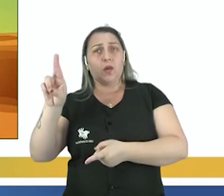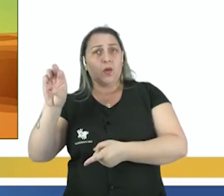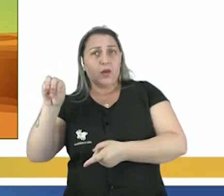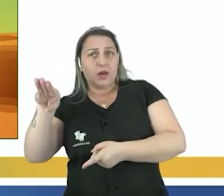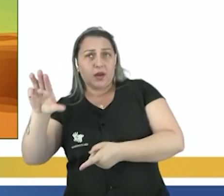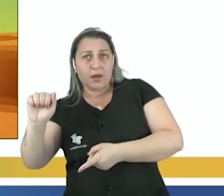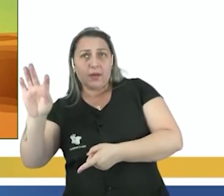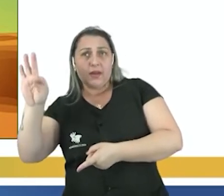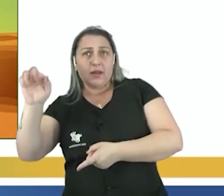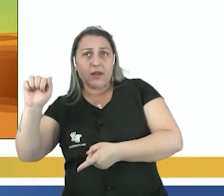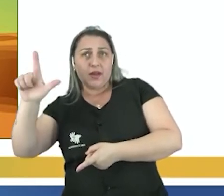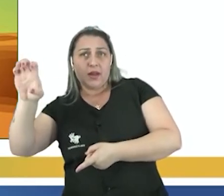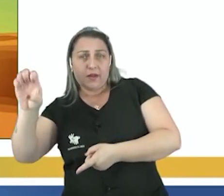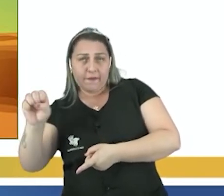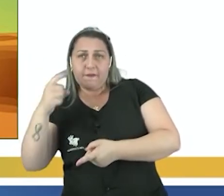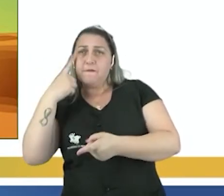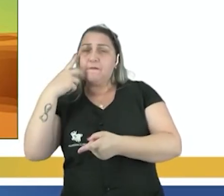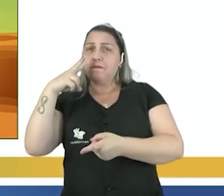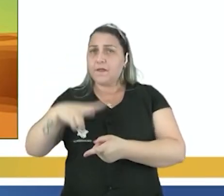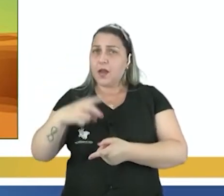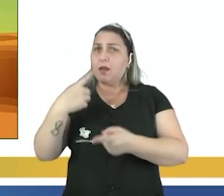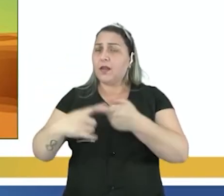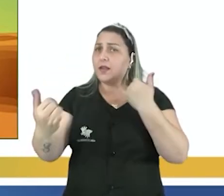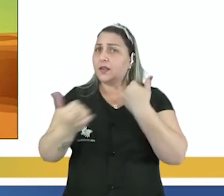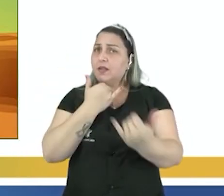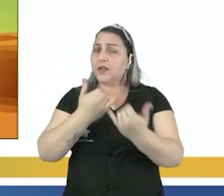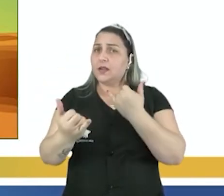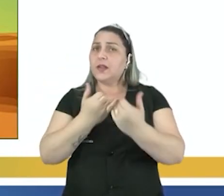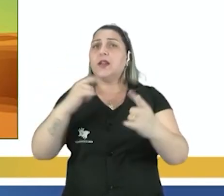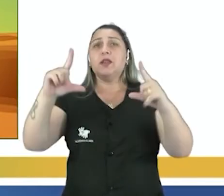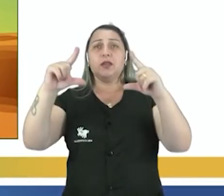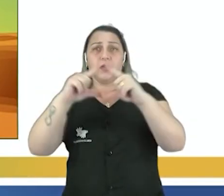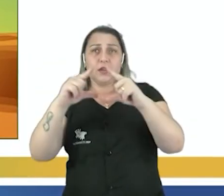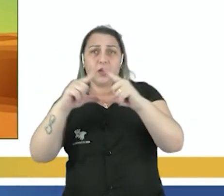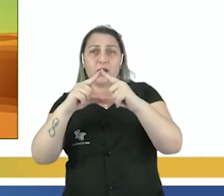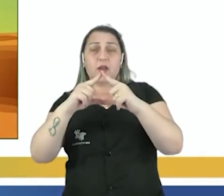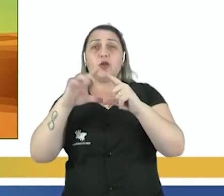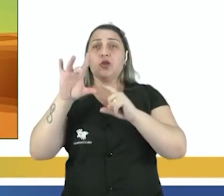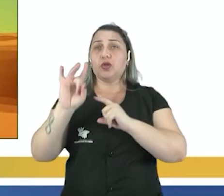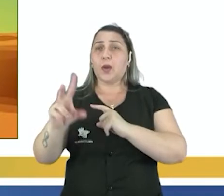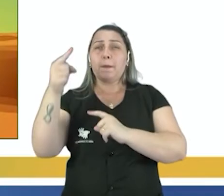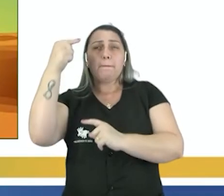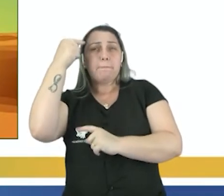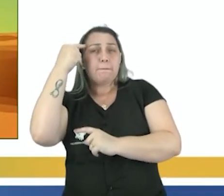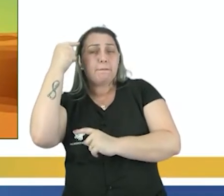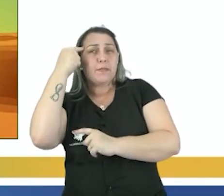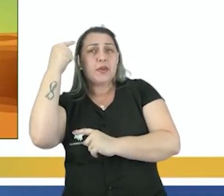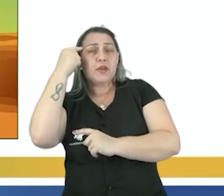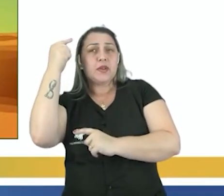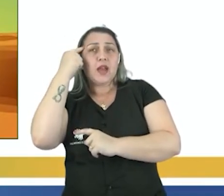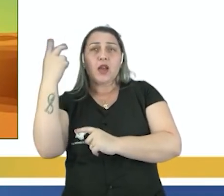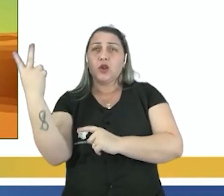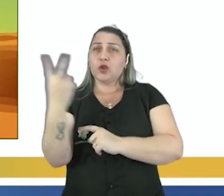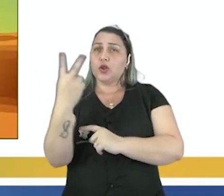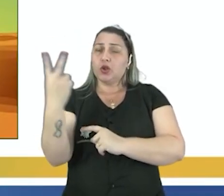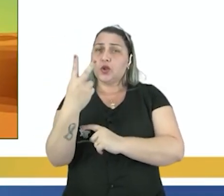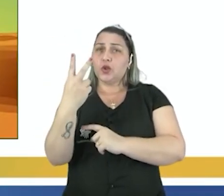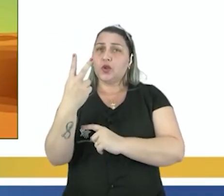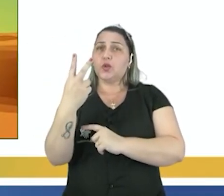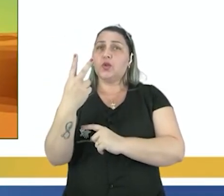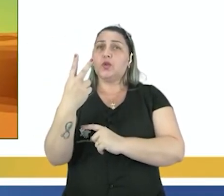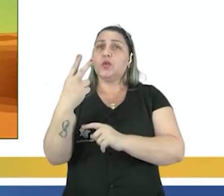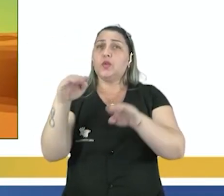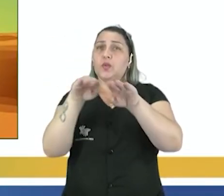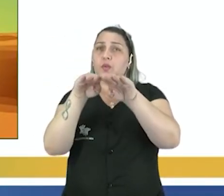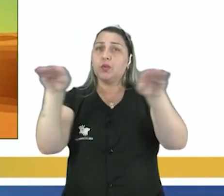pode ser visto como uma decorrência da semelhança de triângulos. Basta nós imaginarmos essas 2 retas